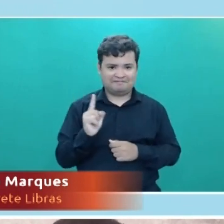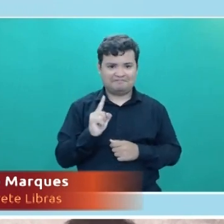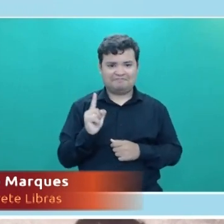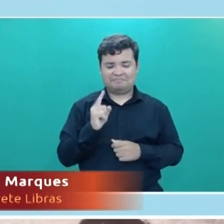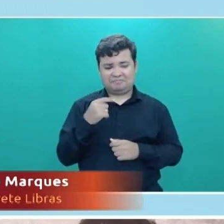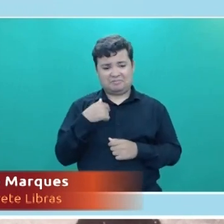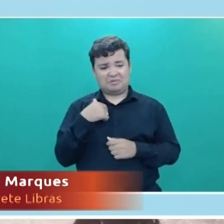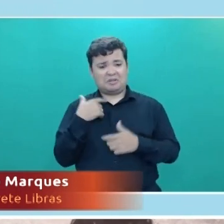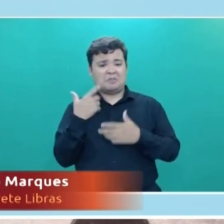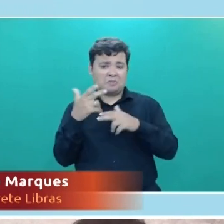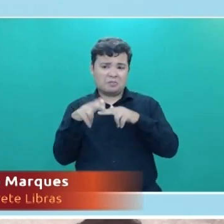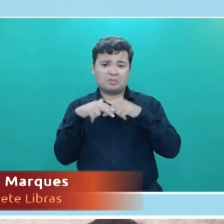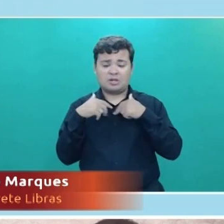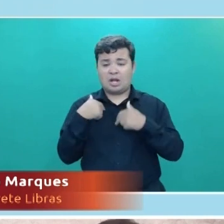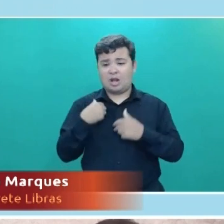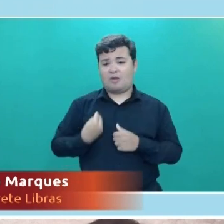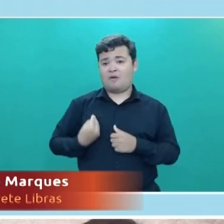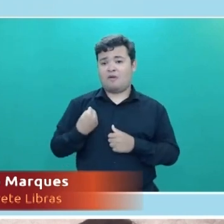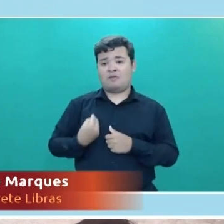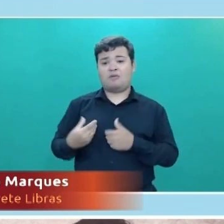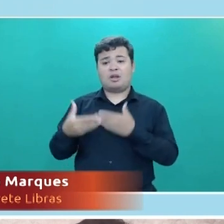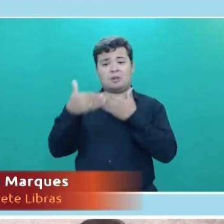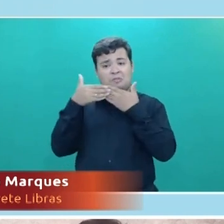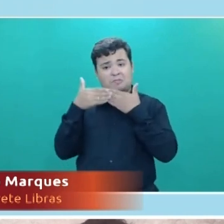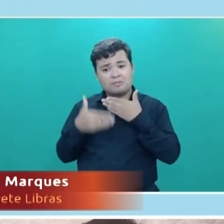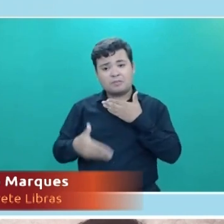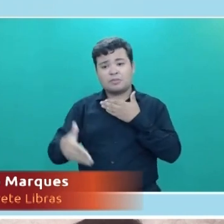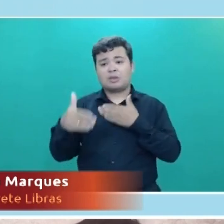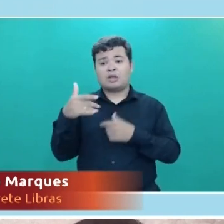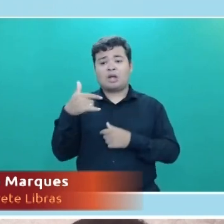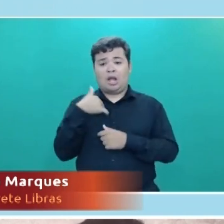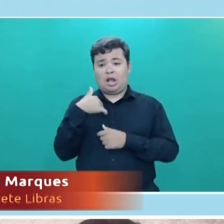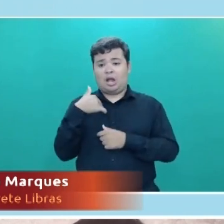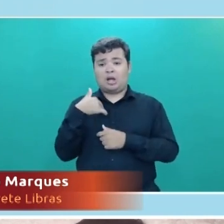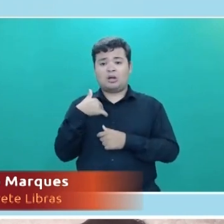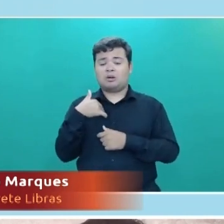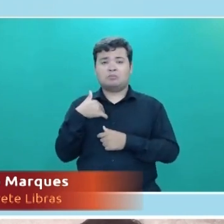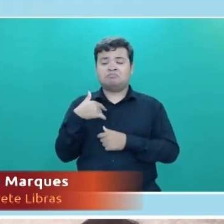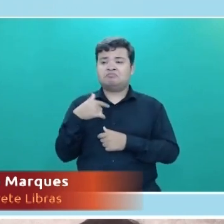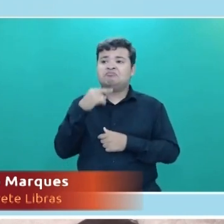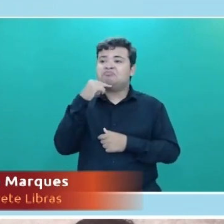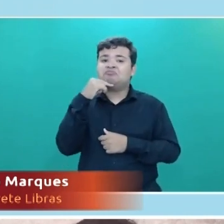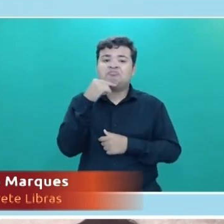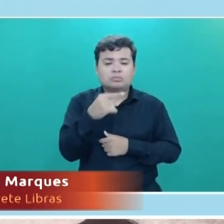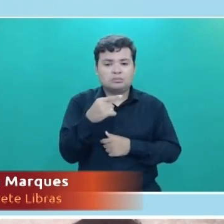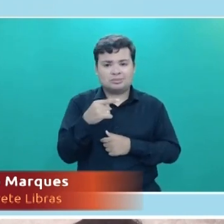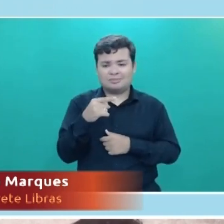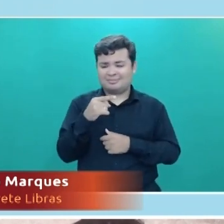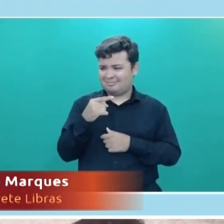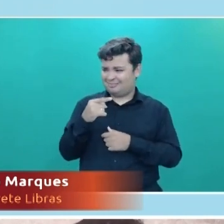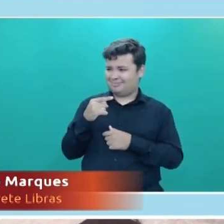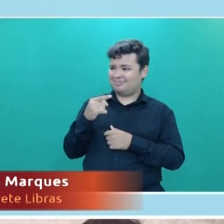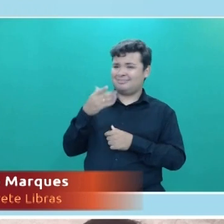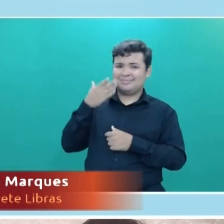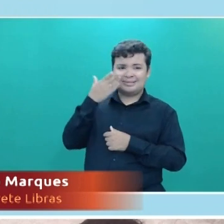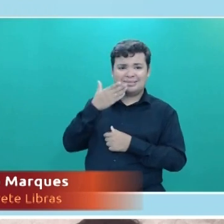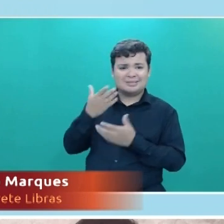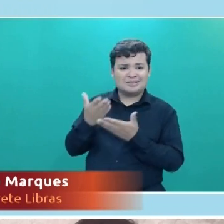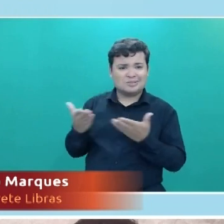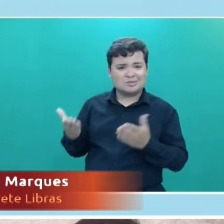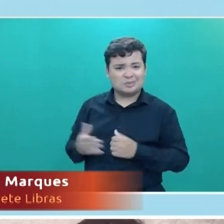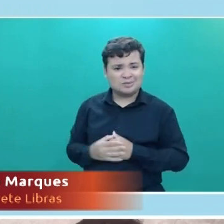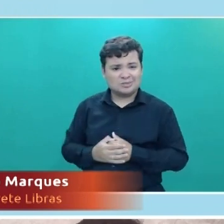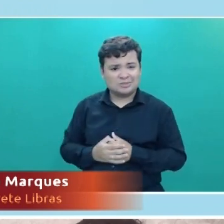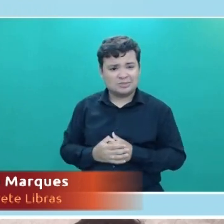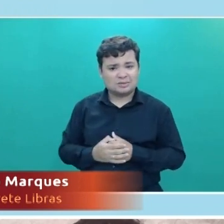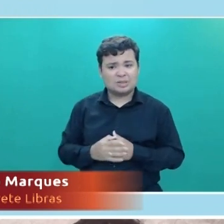eu, para o resto da minha vida, vou ser uma pessoa que não vai... Não, né? Na verdade, tudo que a gente sempre fala é que nada